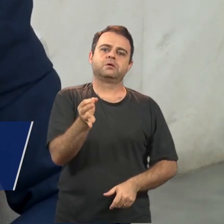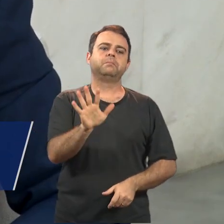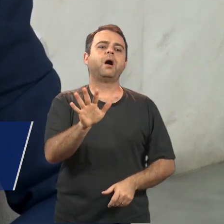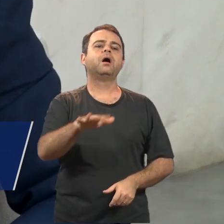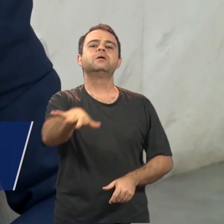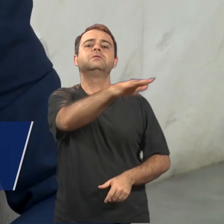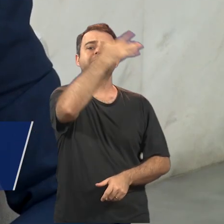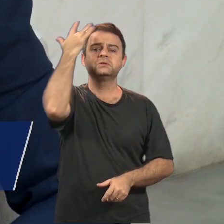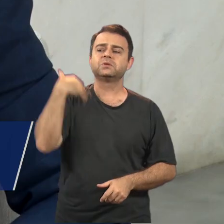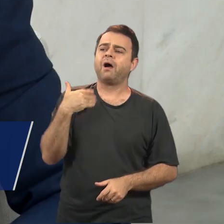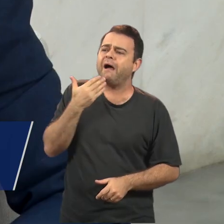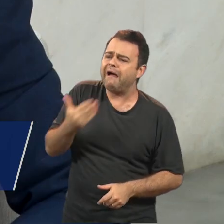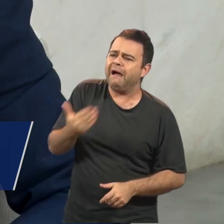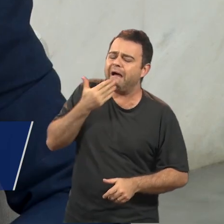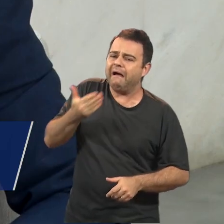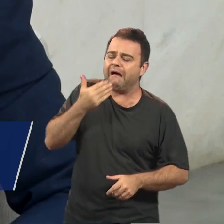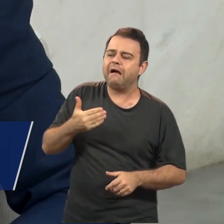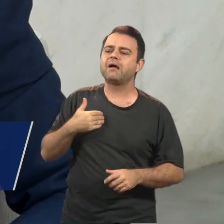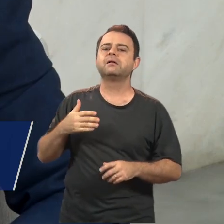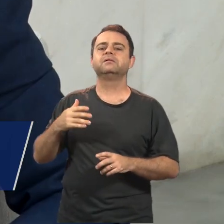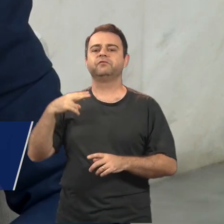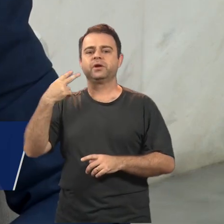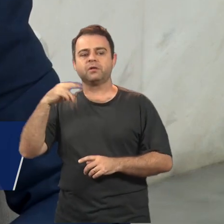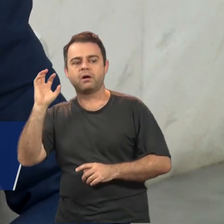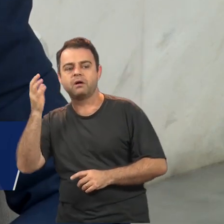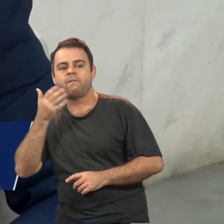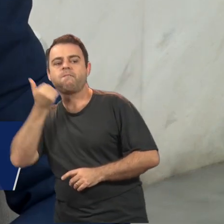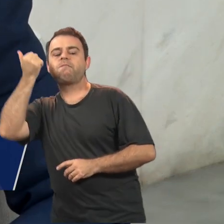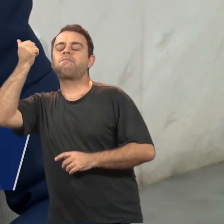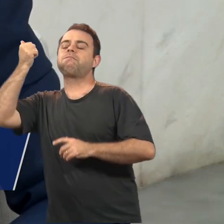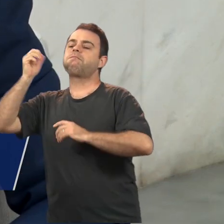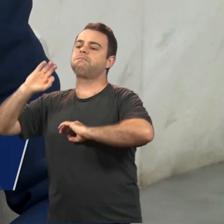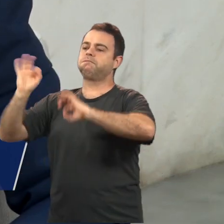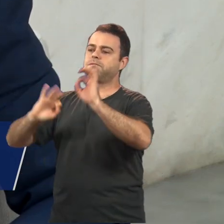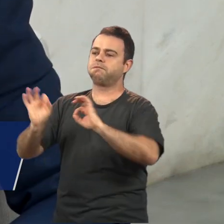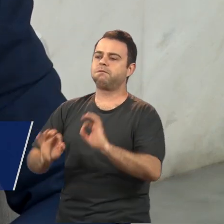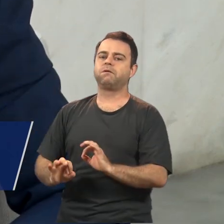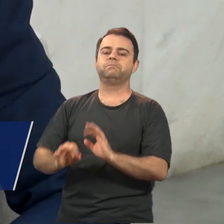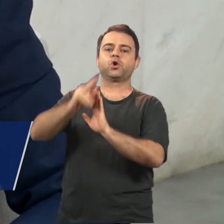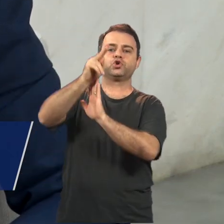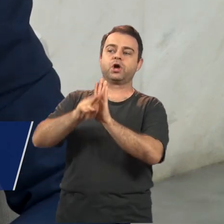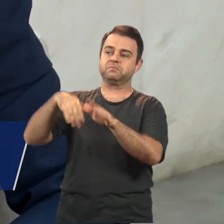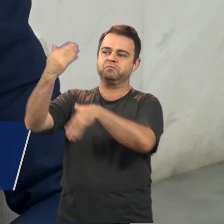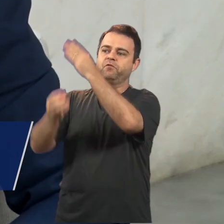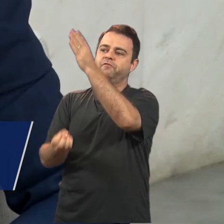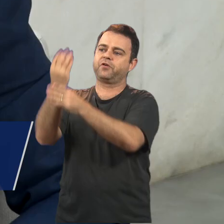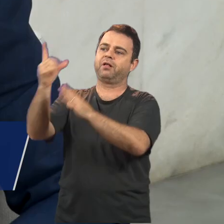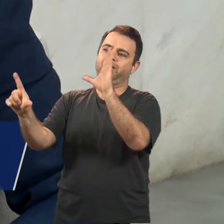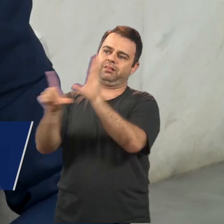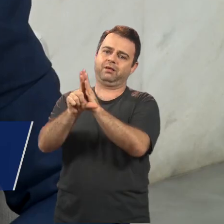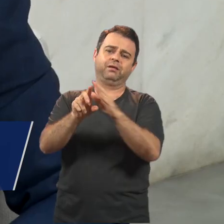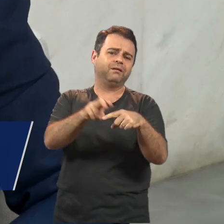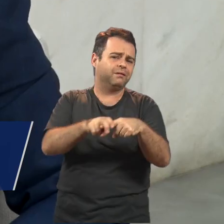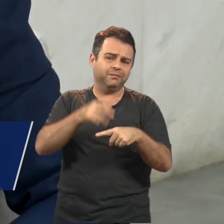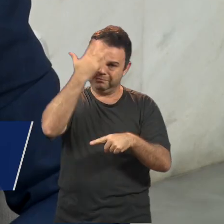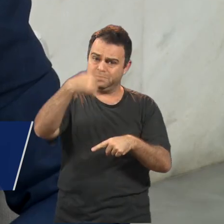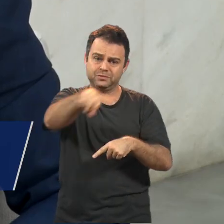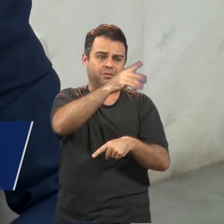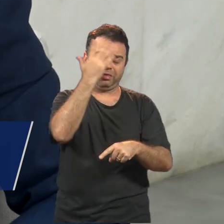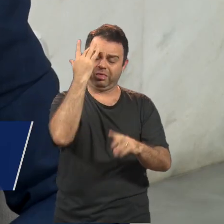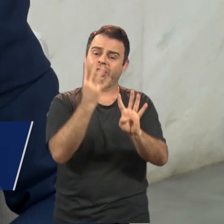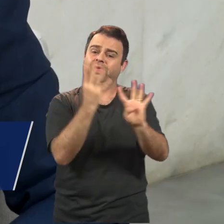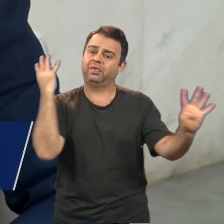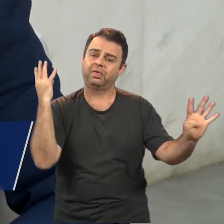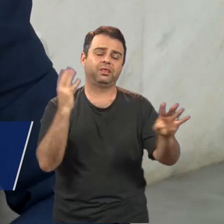que viesse e diminuísse um pouquinho desse sofrimento das filas de espera, da pessoa ter que aguardar. Eu digo para você